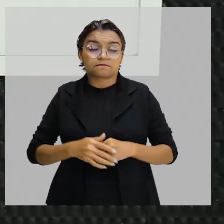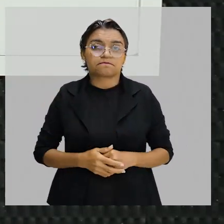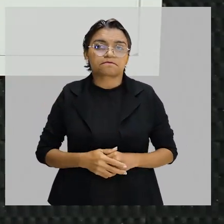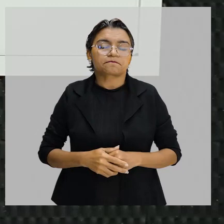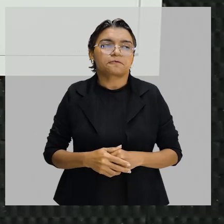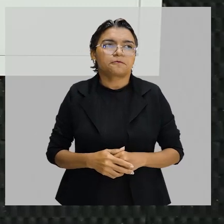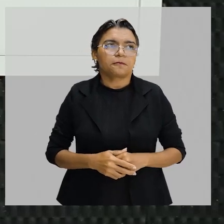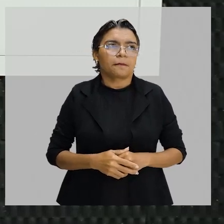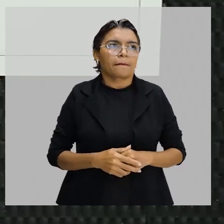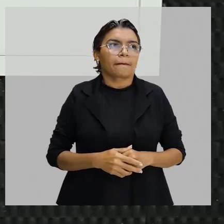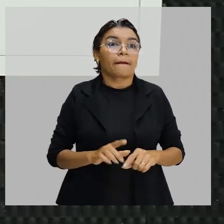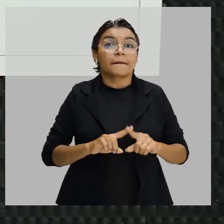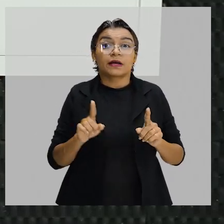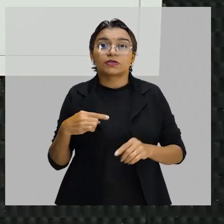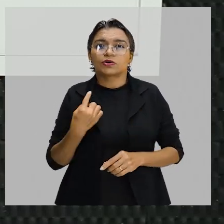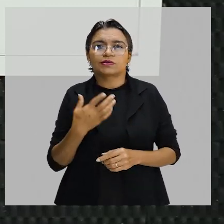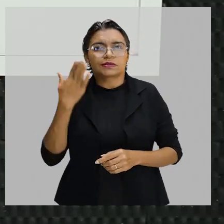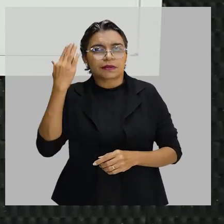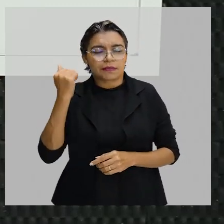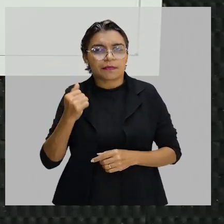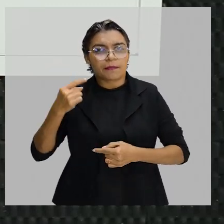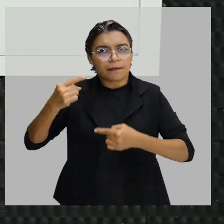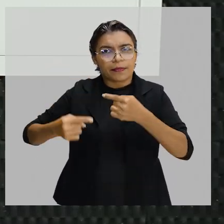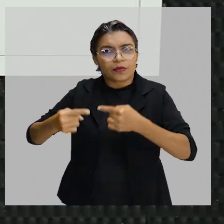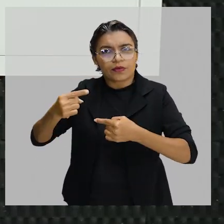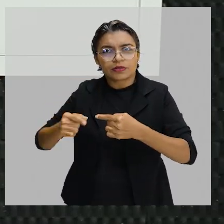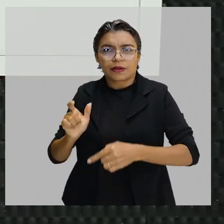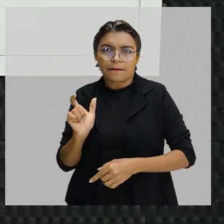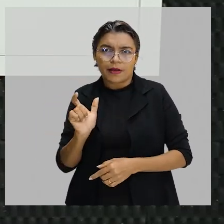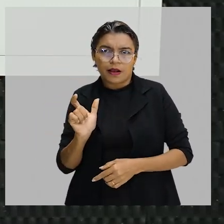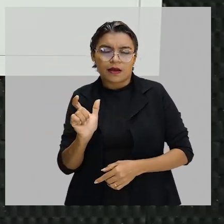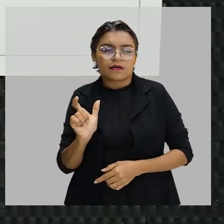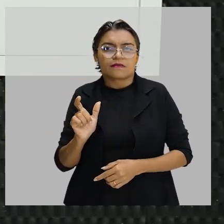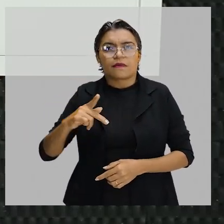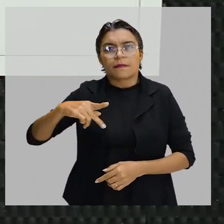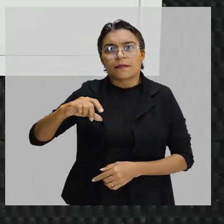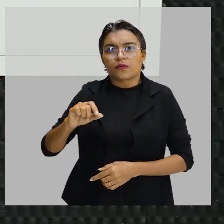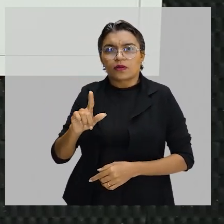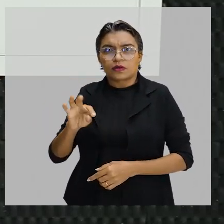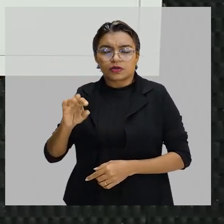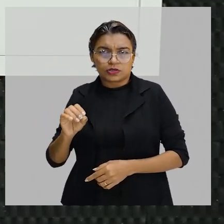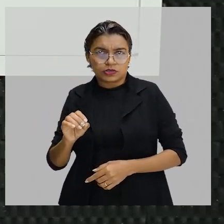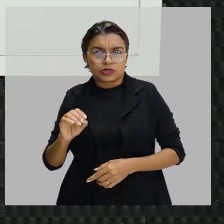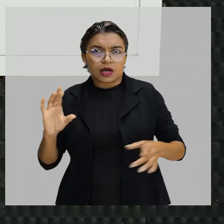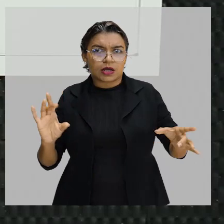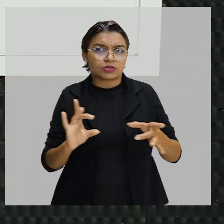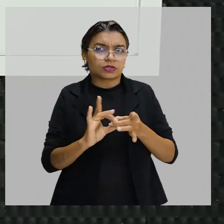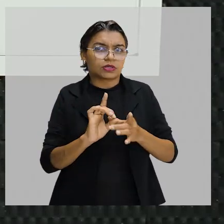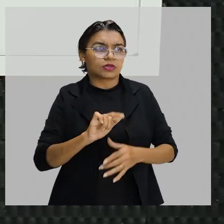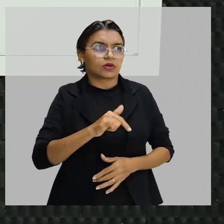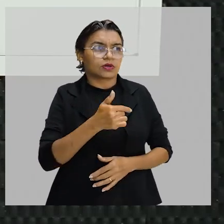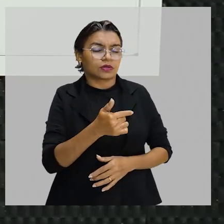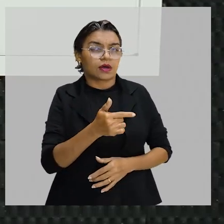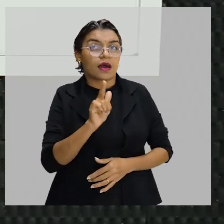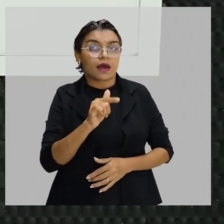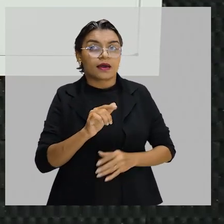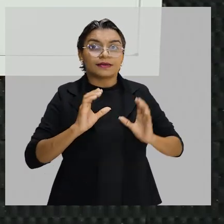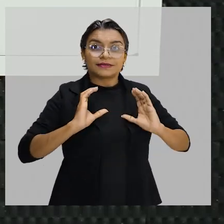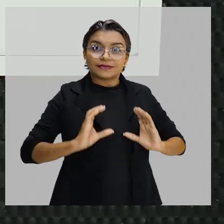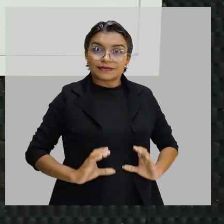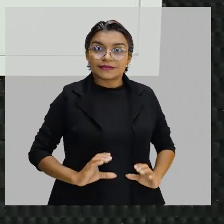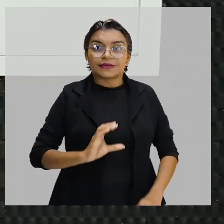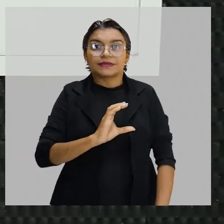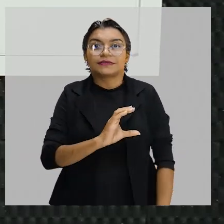bem que o termo política, ele está sempre associado a um outro, que é a questão da cidadania.